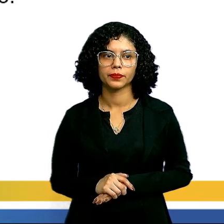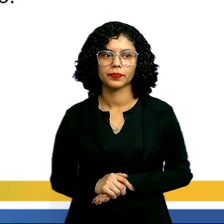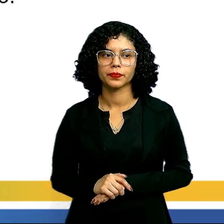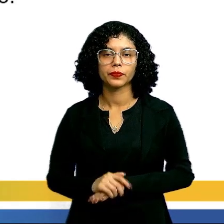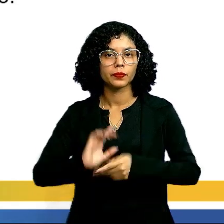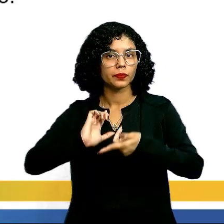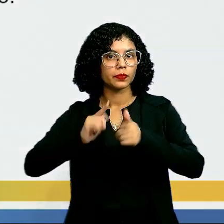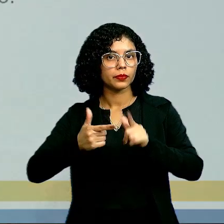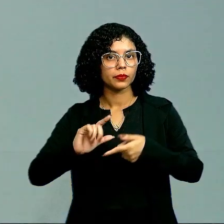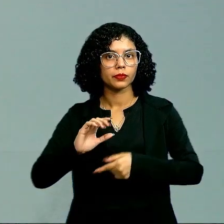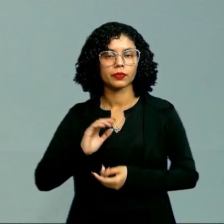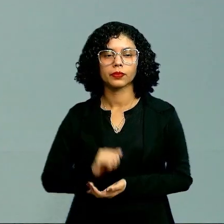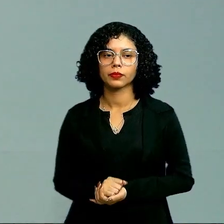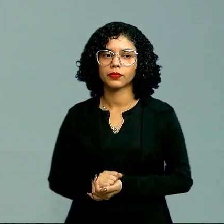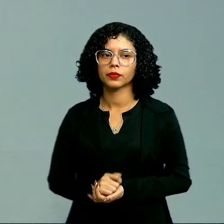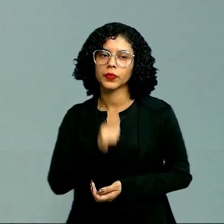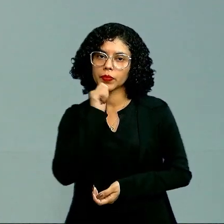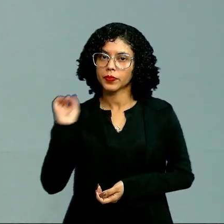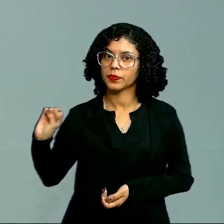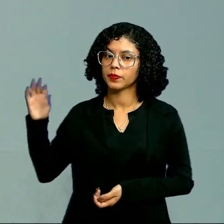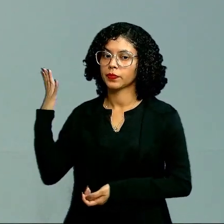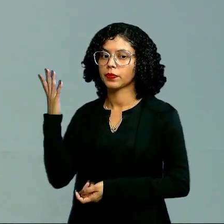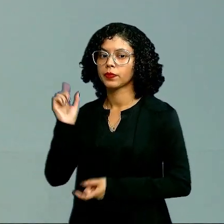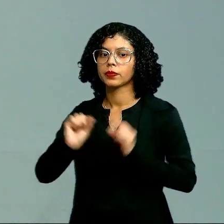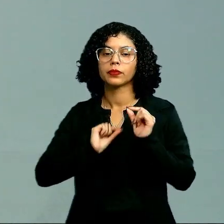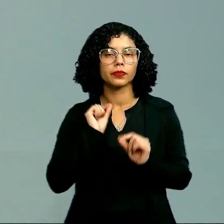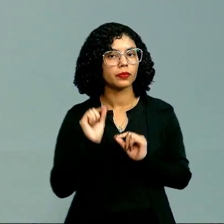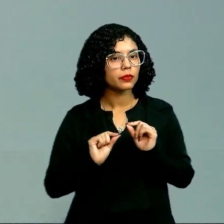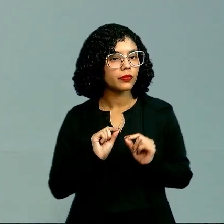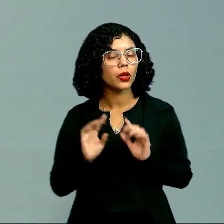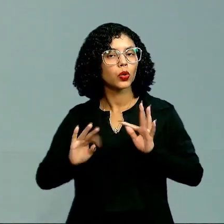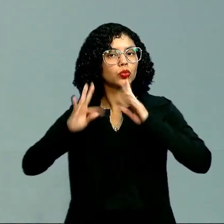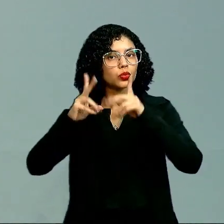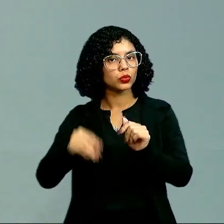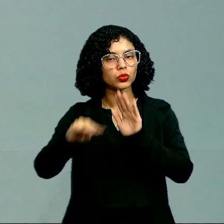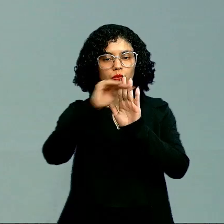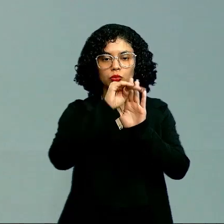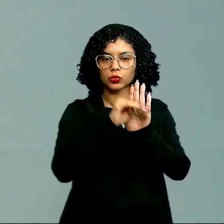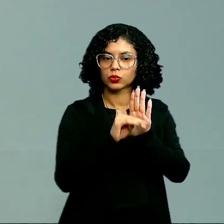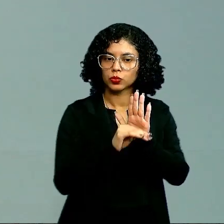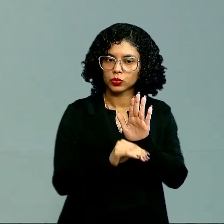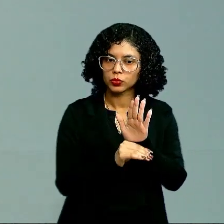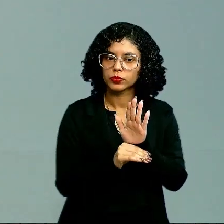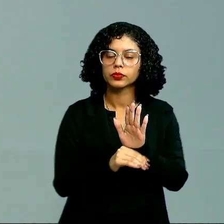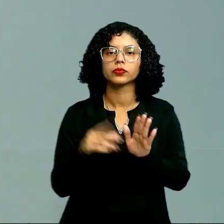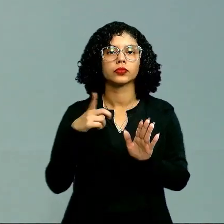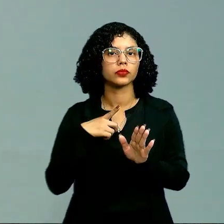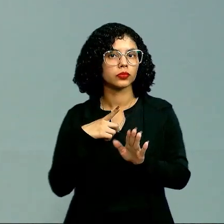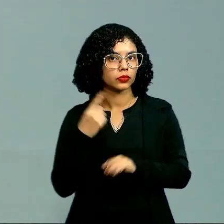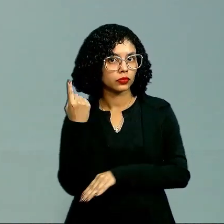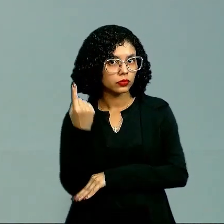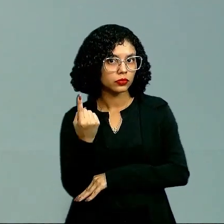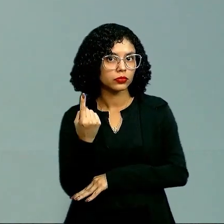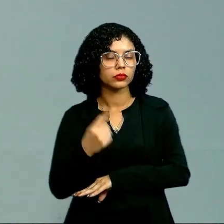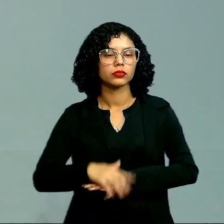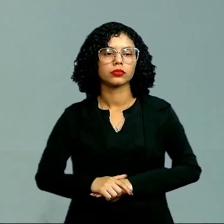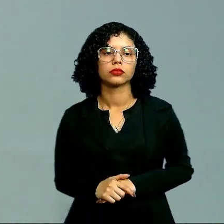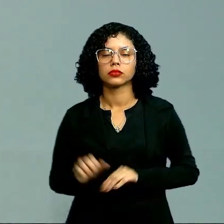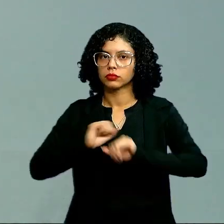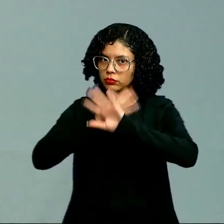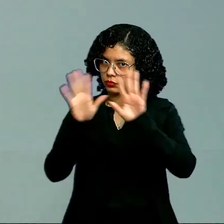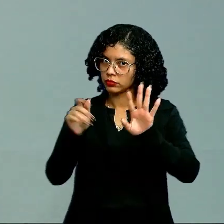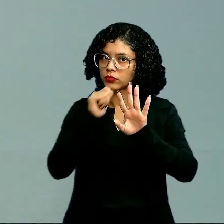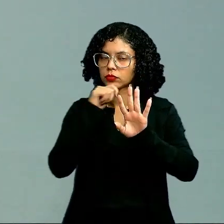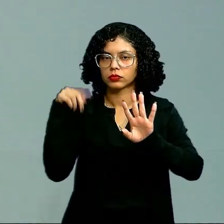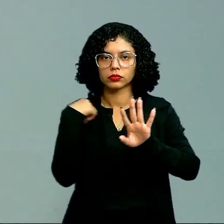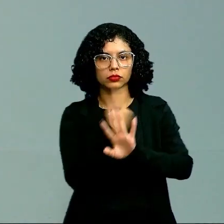Caio. Então, nesse caso, todas as alternativas têm uma jogada. Claro,